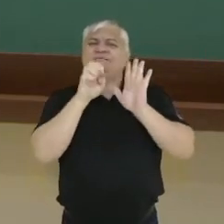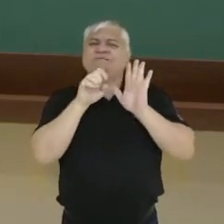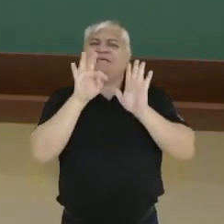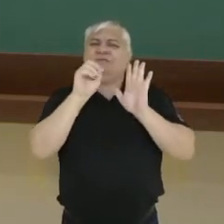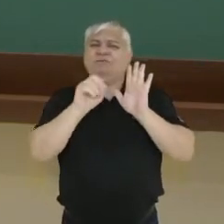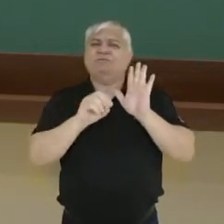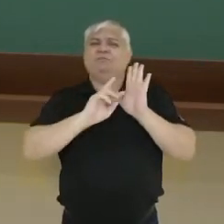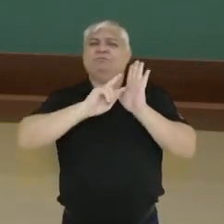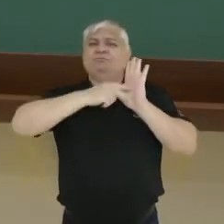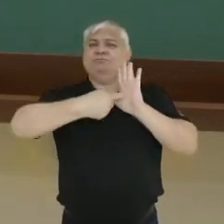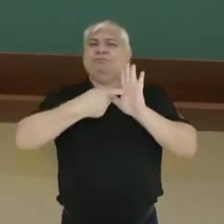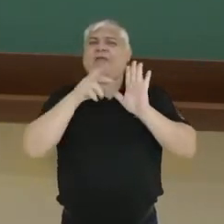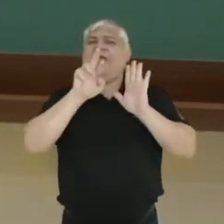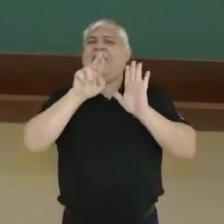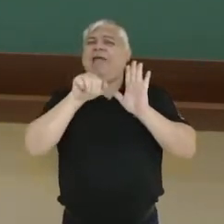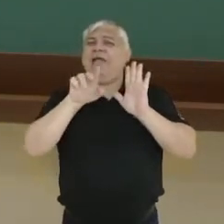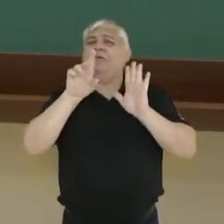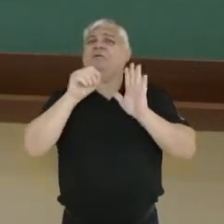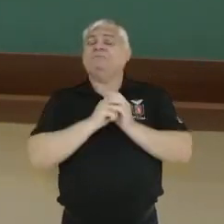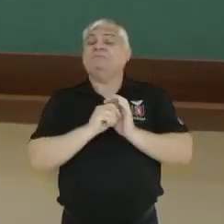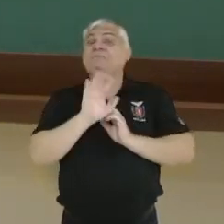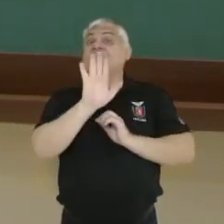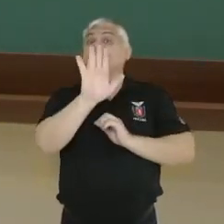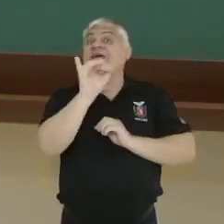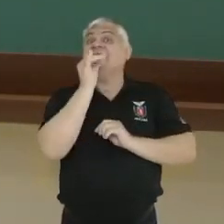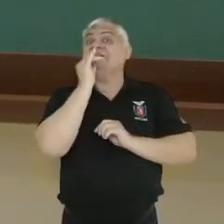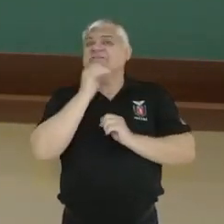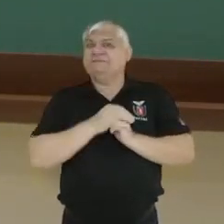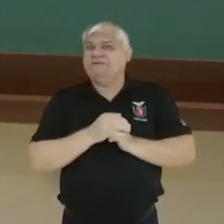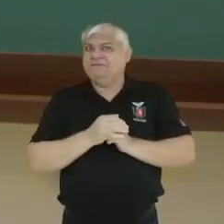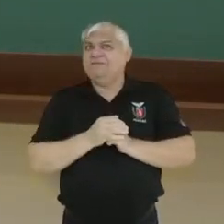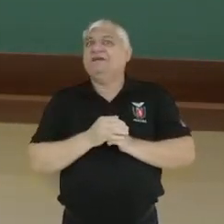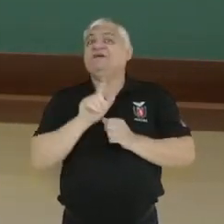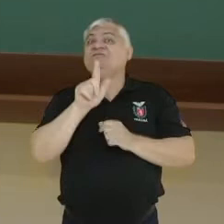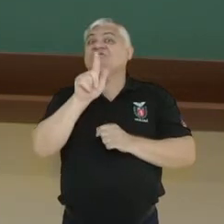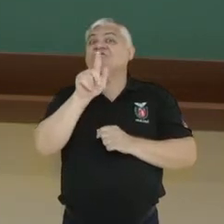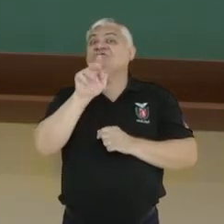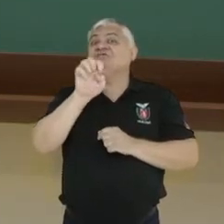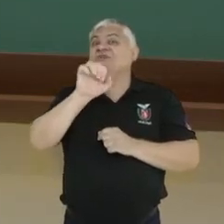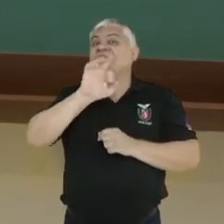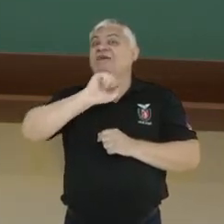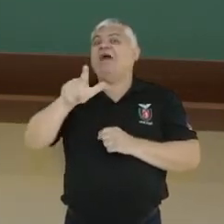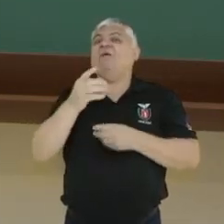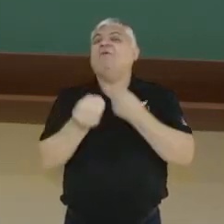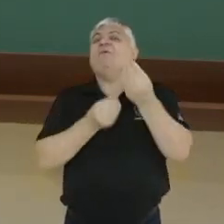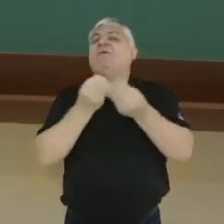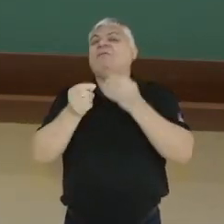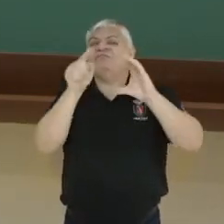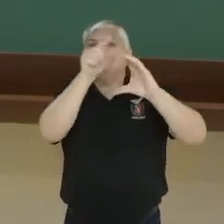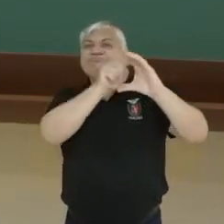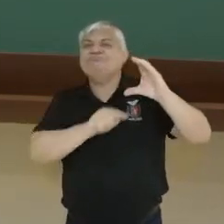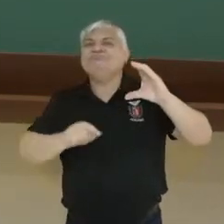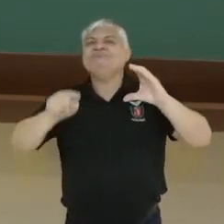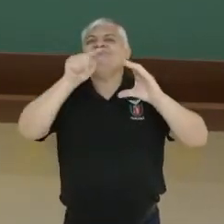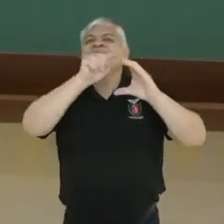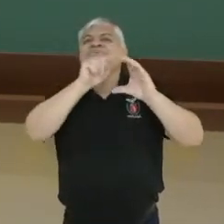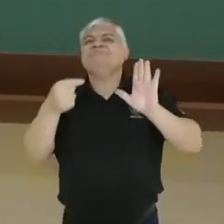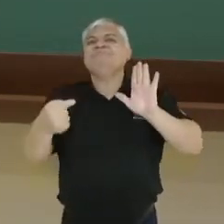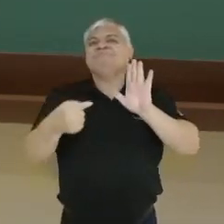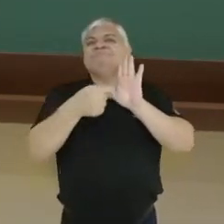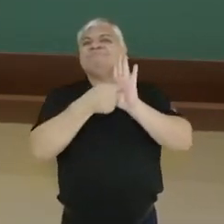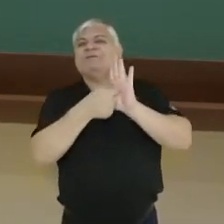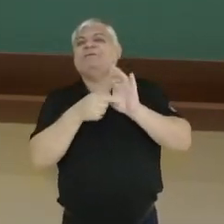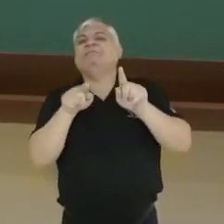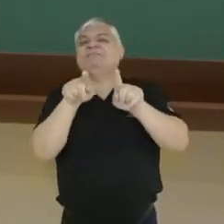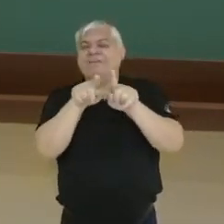muito simples. Mas e se for uma equação geral da circunferência? Como é que a gente determina o centro